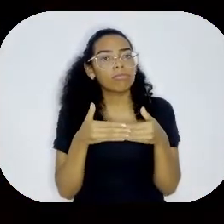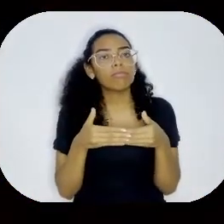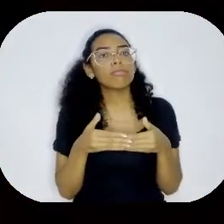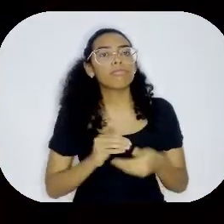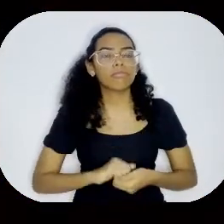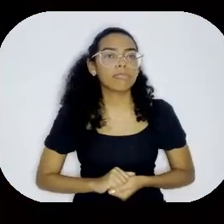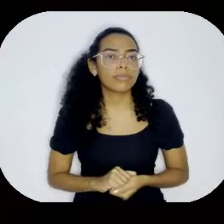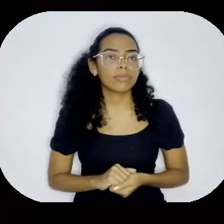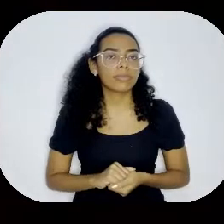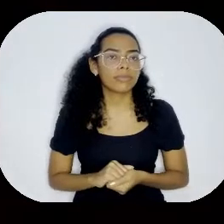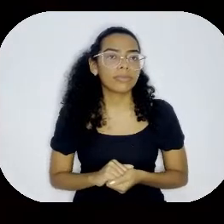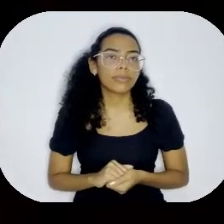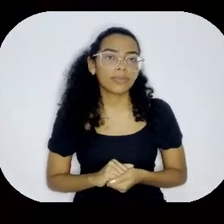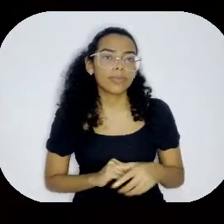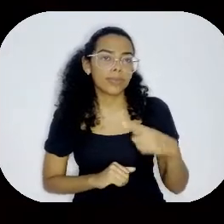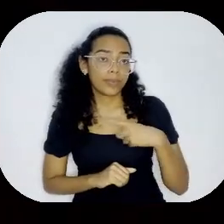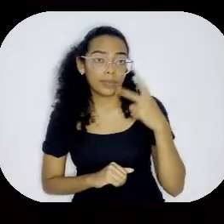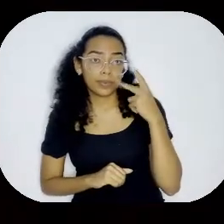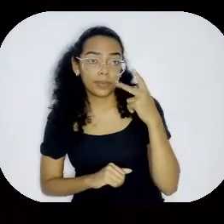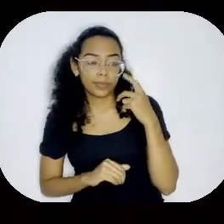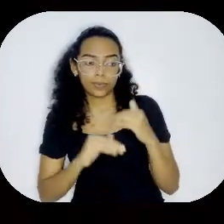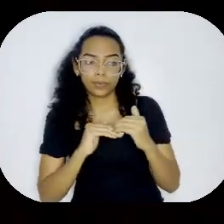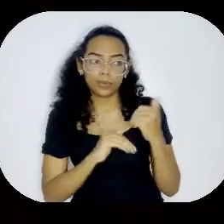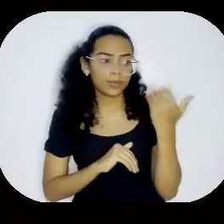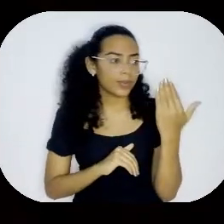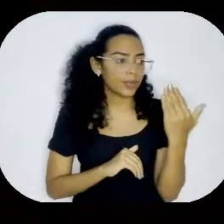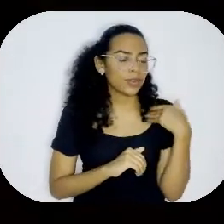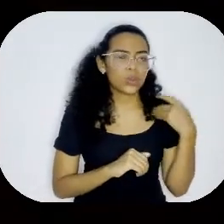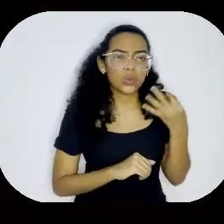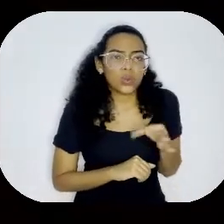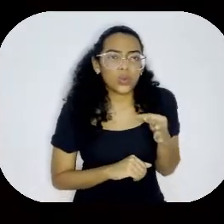Nas quebradas desse chão,